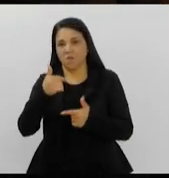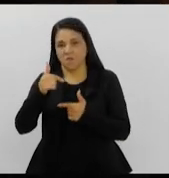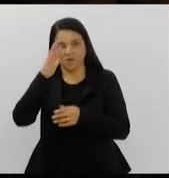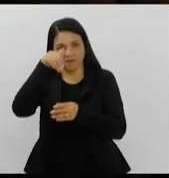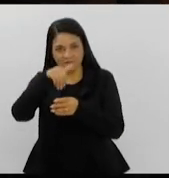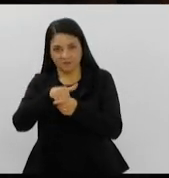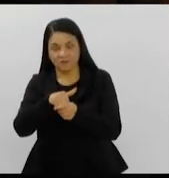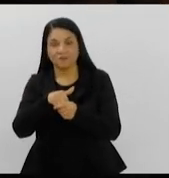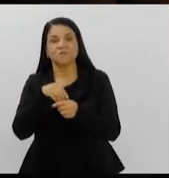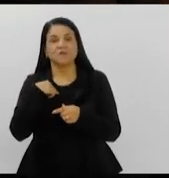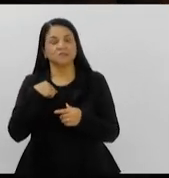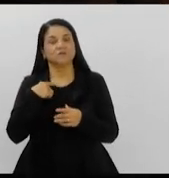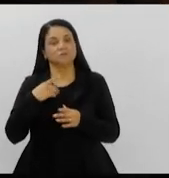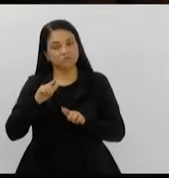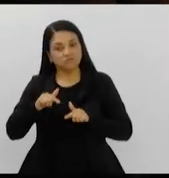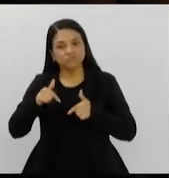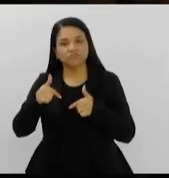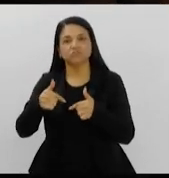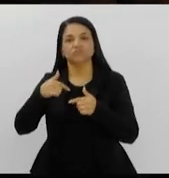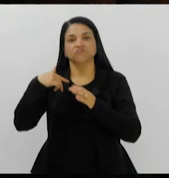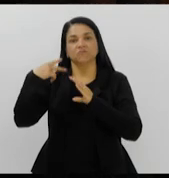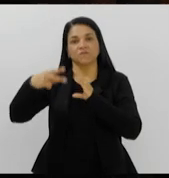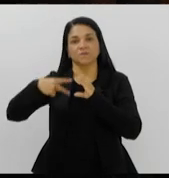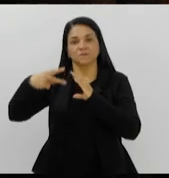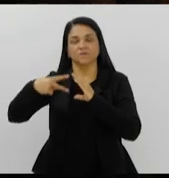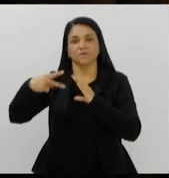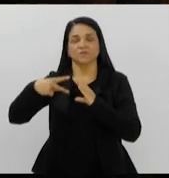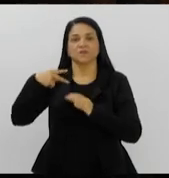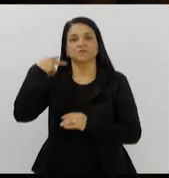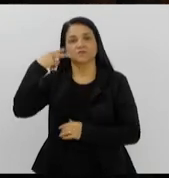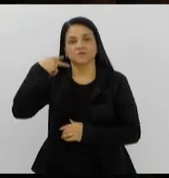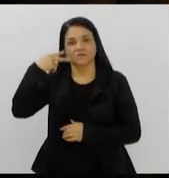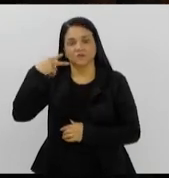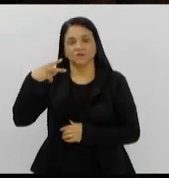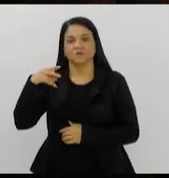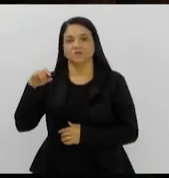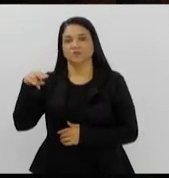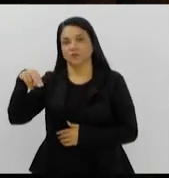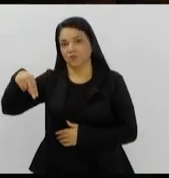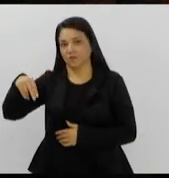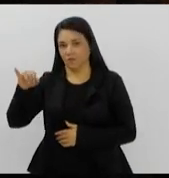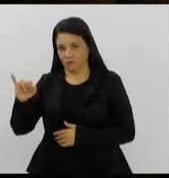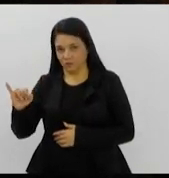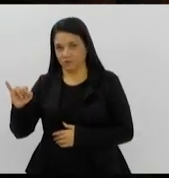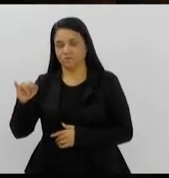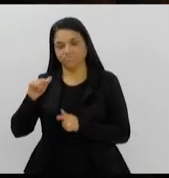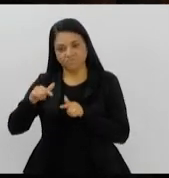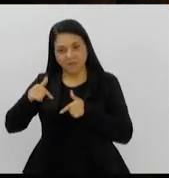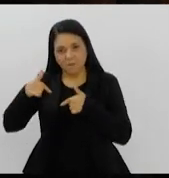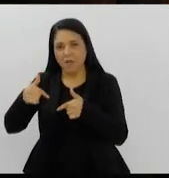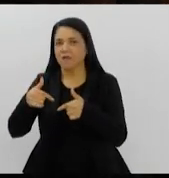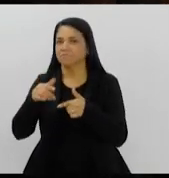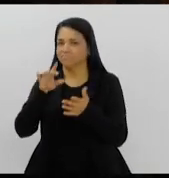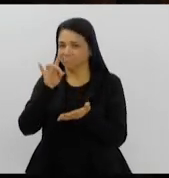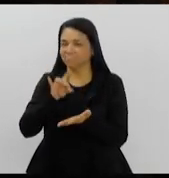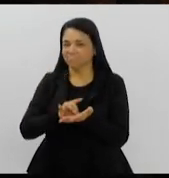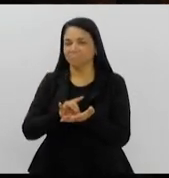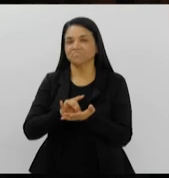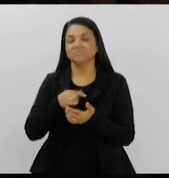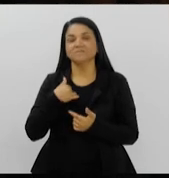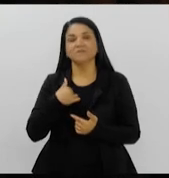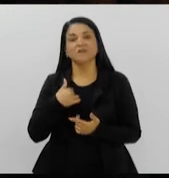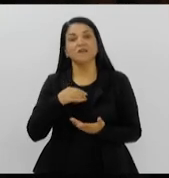na Câmara de Vereadores de Nova Iguaçu. E aproveitar aqui esse momento para poder